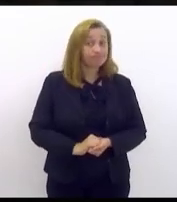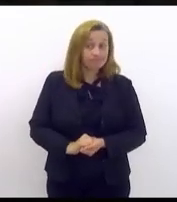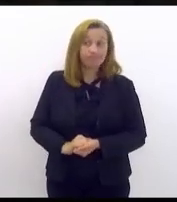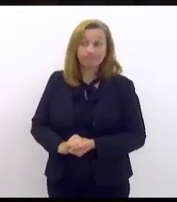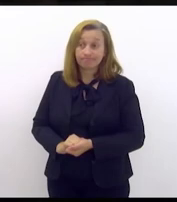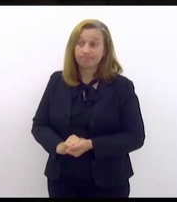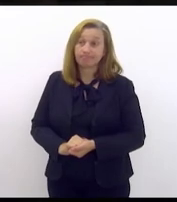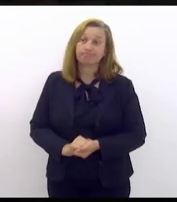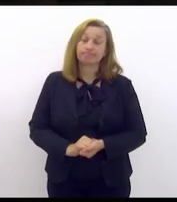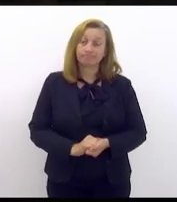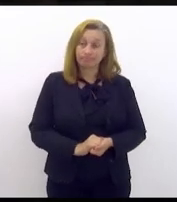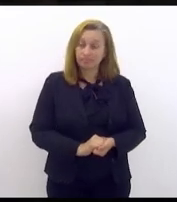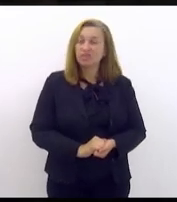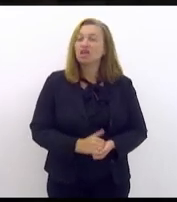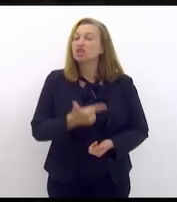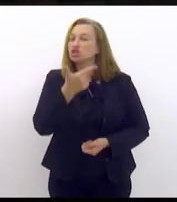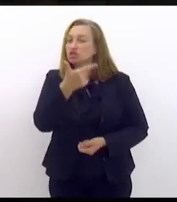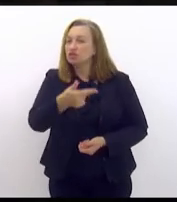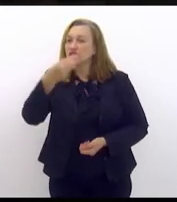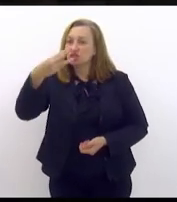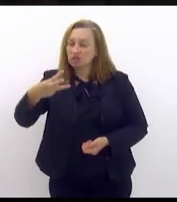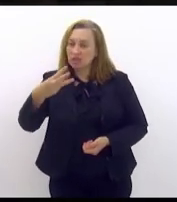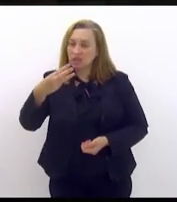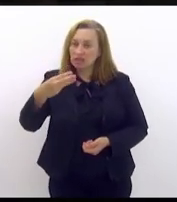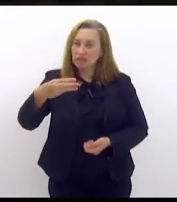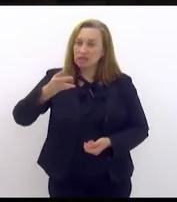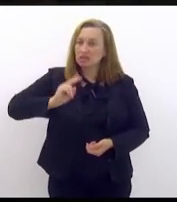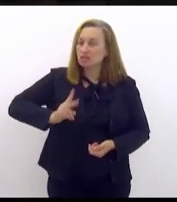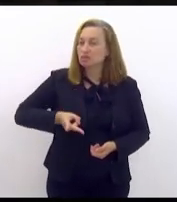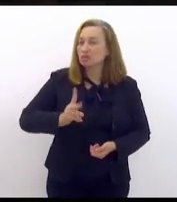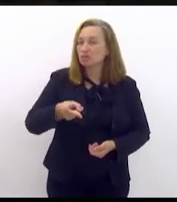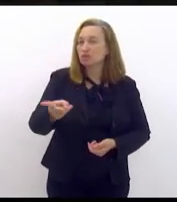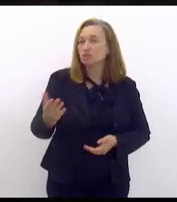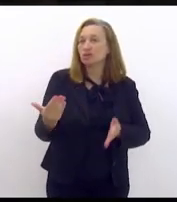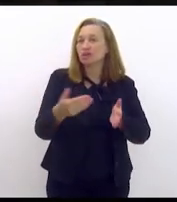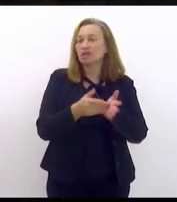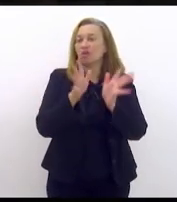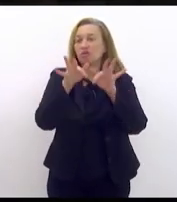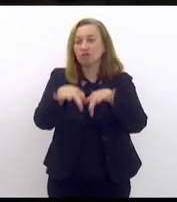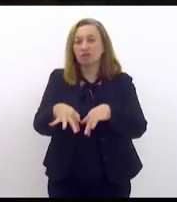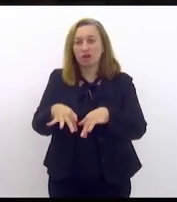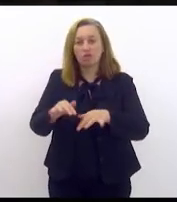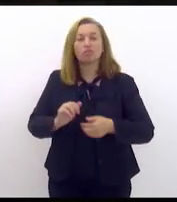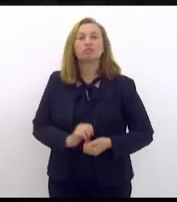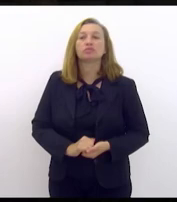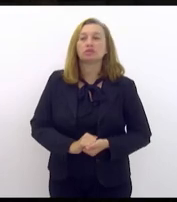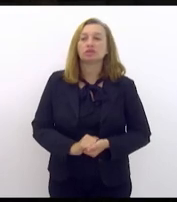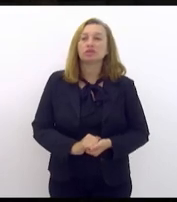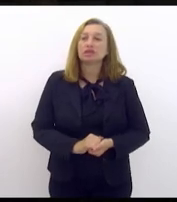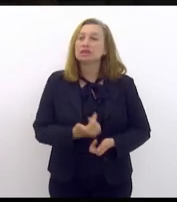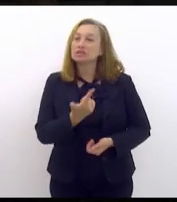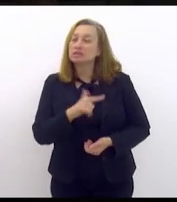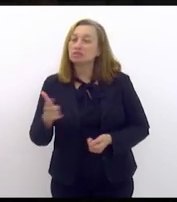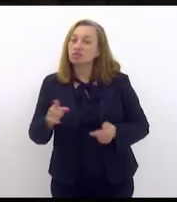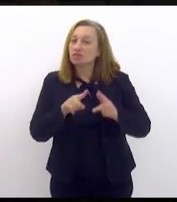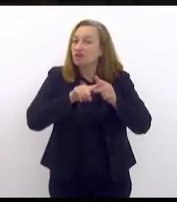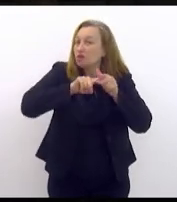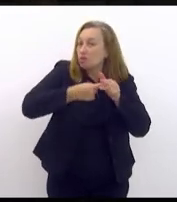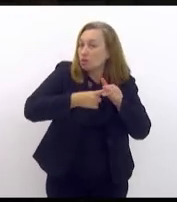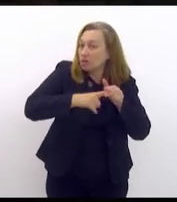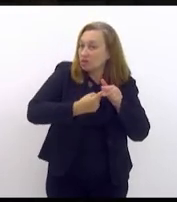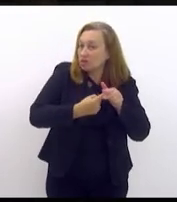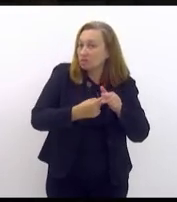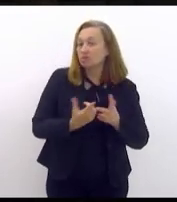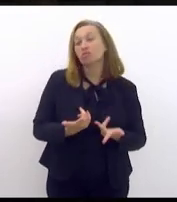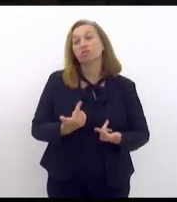E de 23 para frente, até o final dos tempos, se não houver correções,